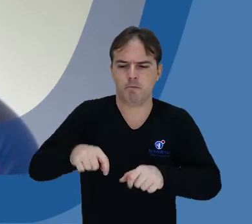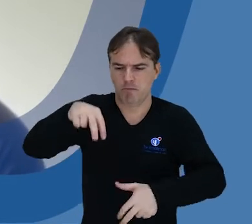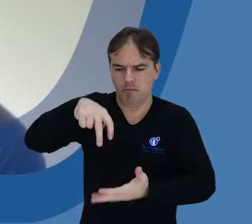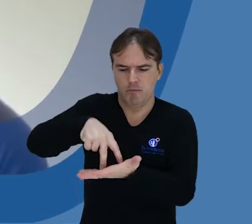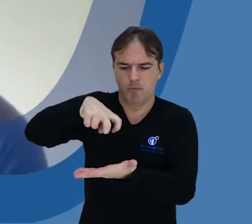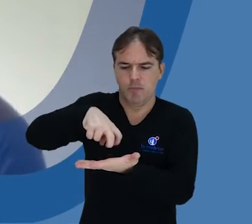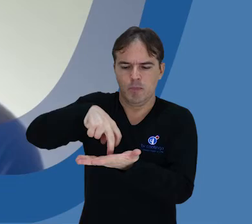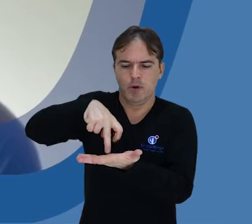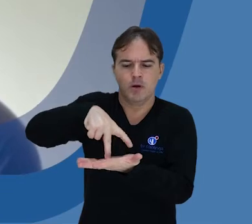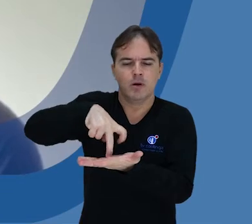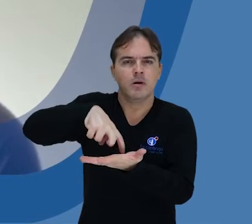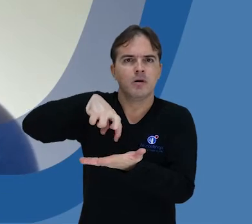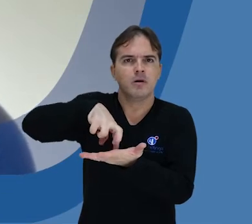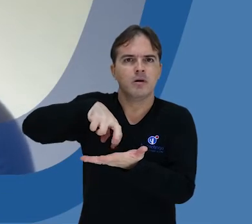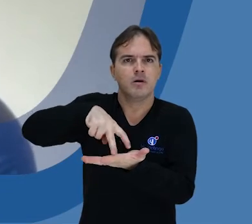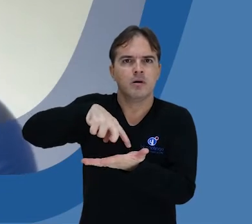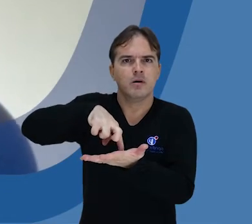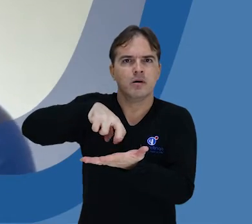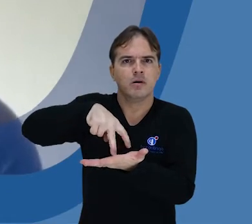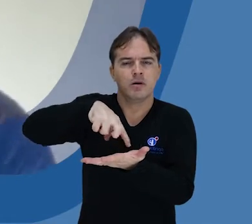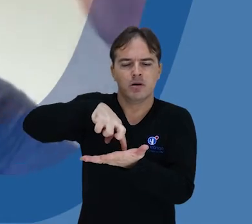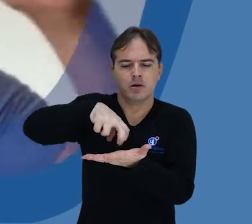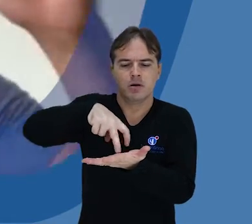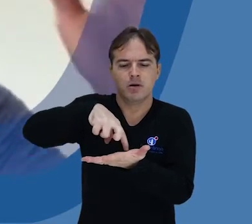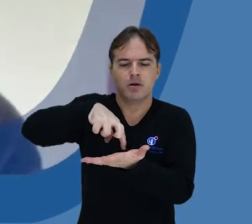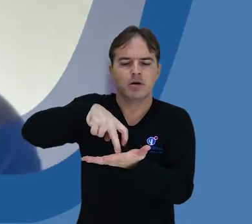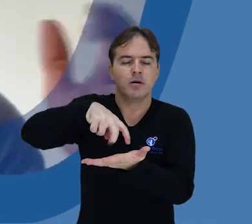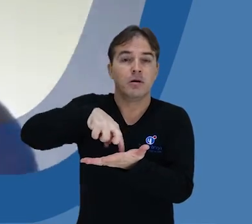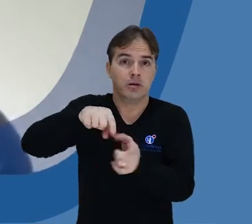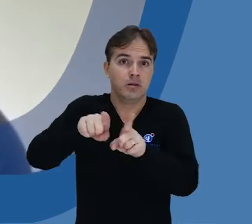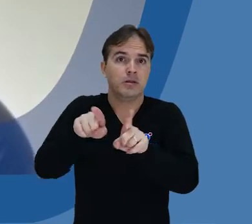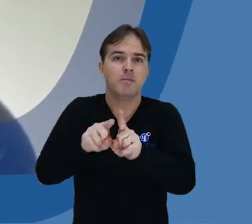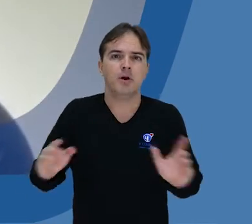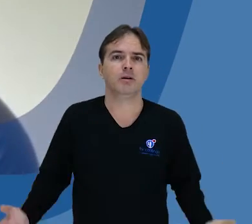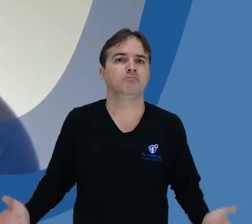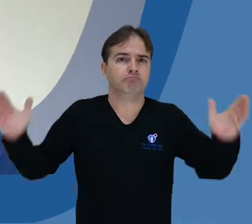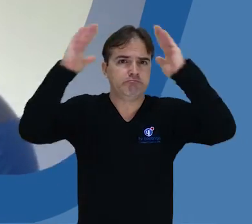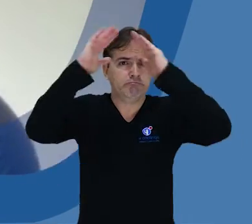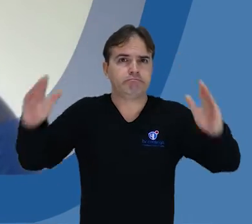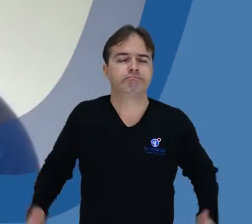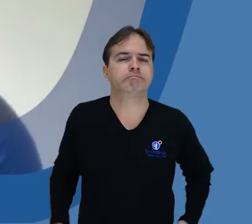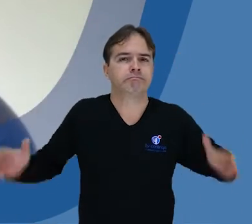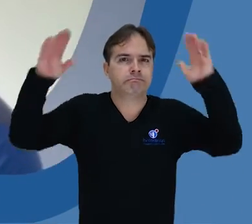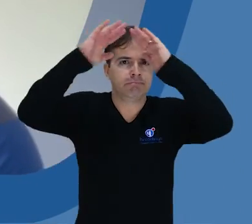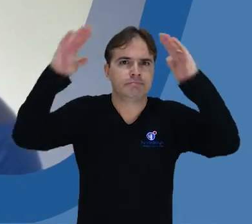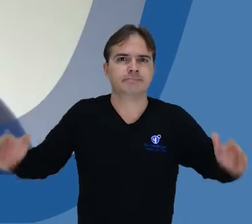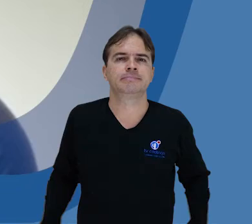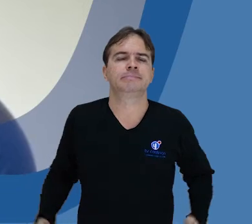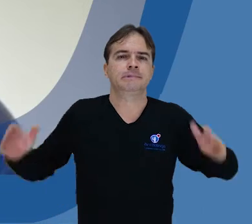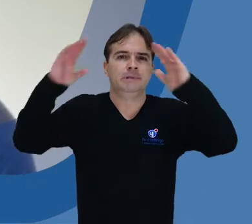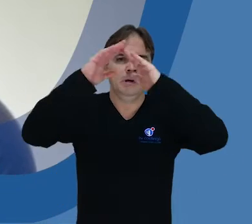parado, elevação de calcanhares, fazer exercícios de polichinelo, fazer exercícios